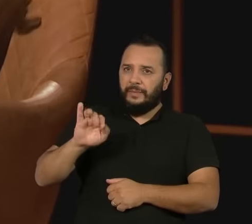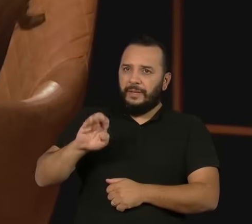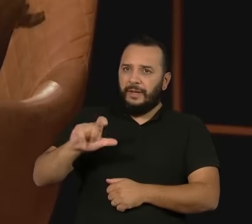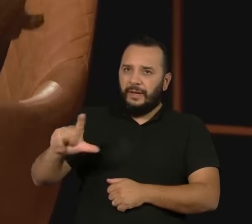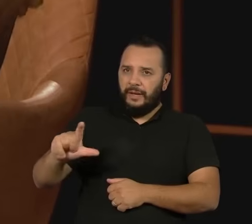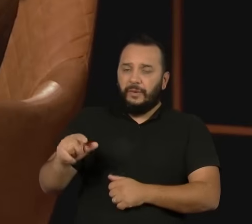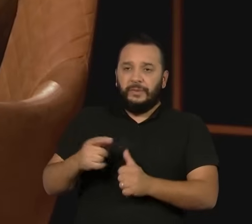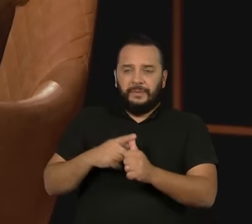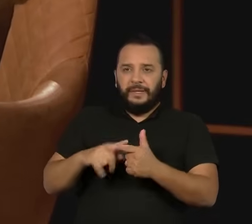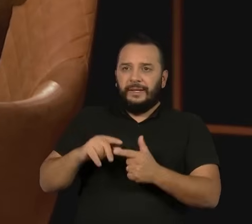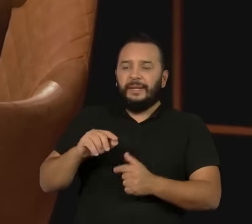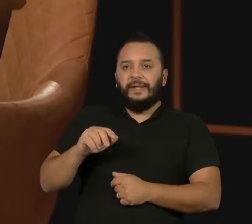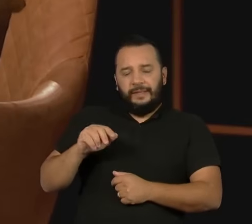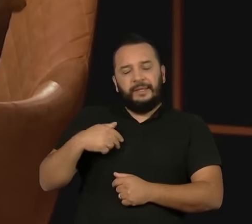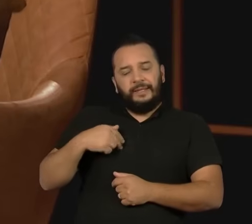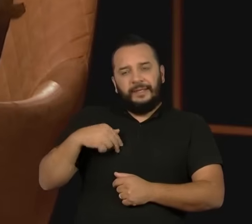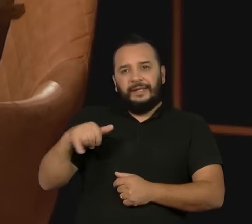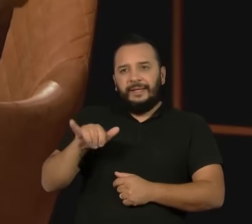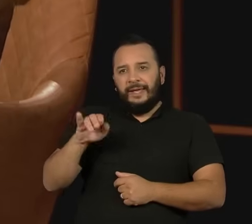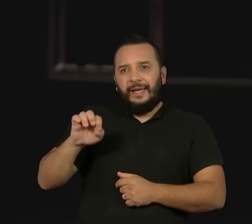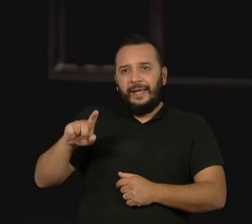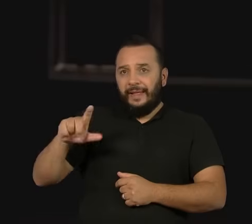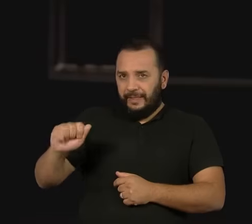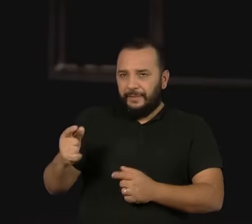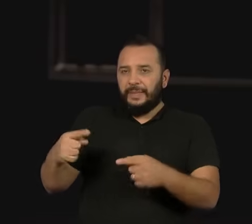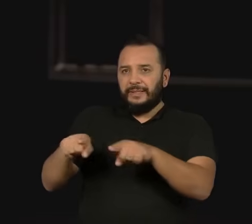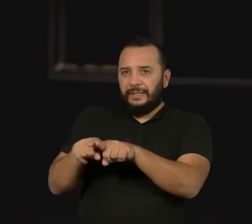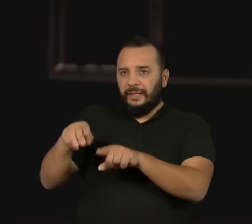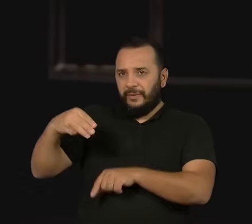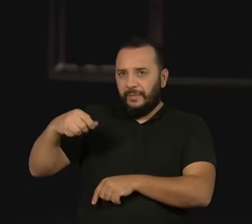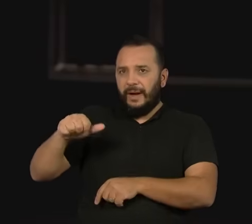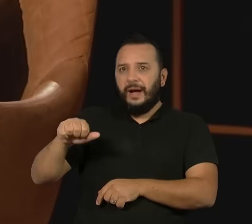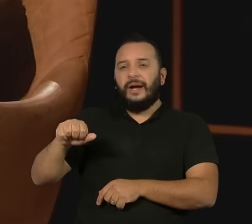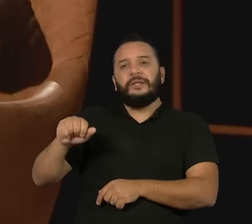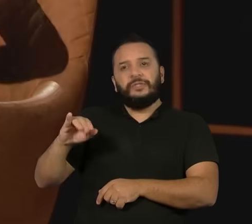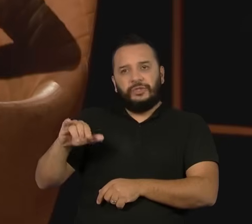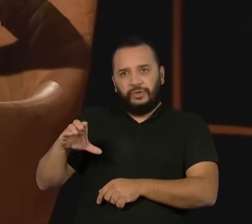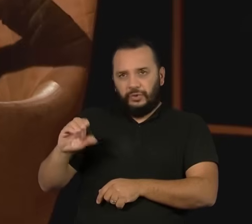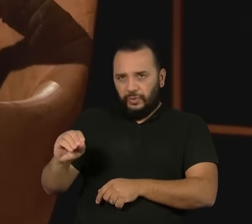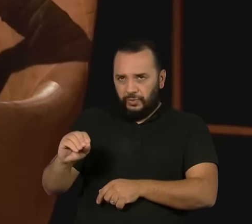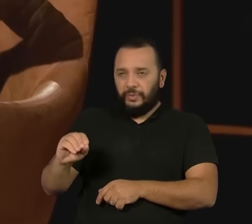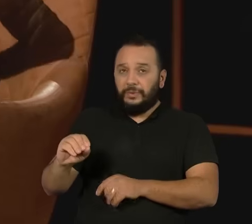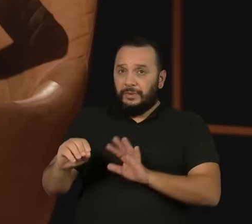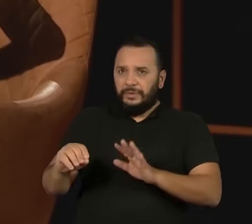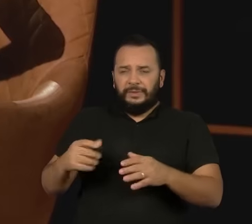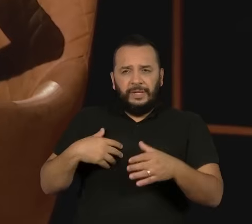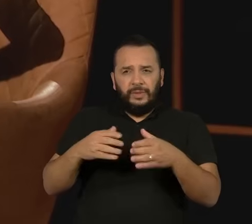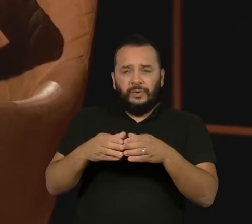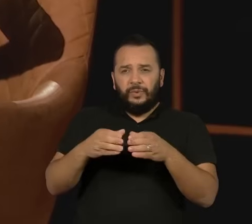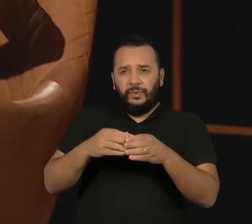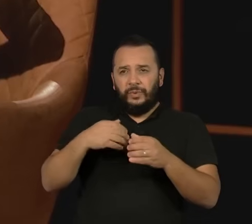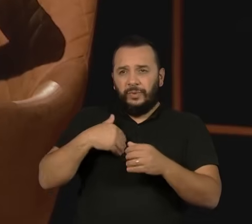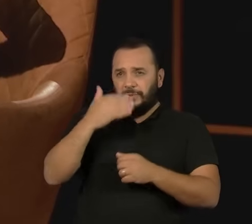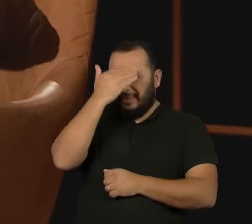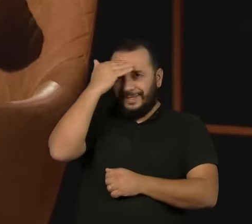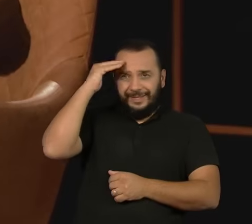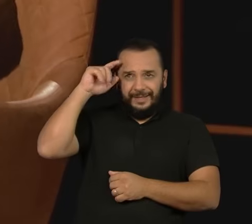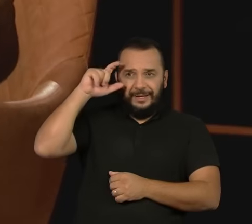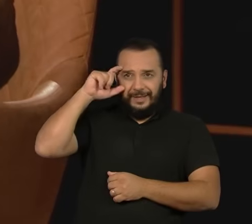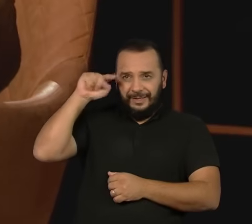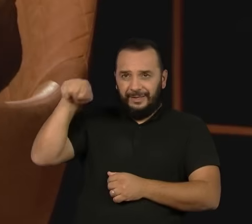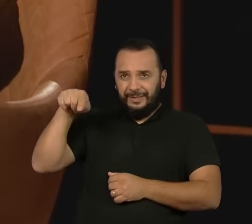Eda Gabler também é uma outra parceria com o Márcio Macena, também dirigiu o Eda Gabler. A mesma galera do Rita Lee mora ao lado, que